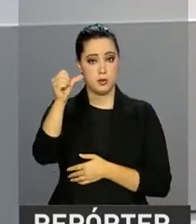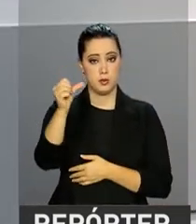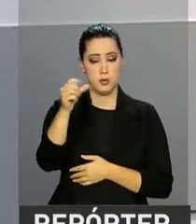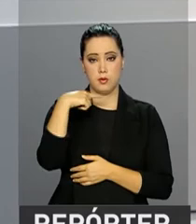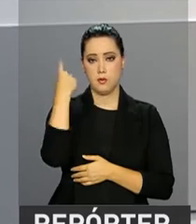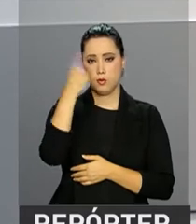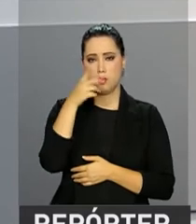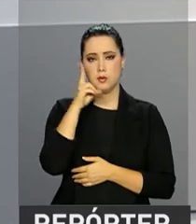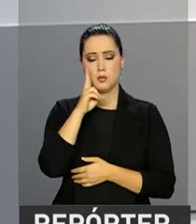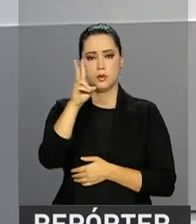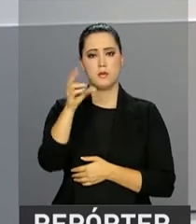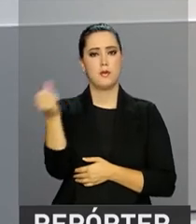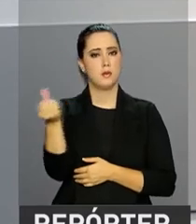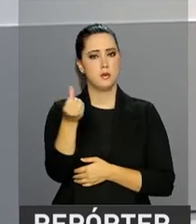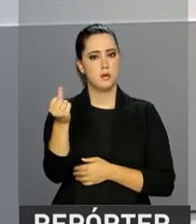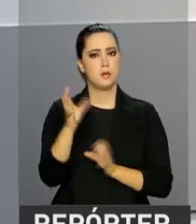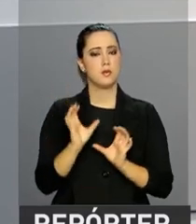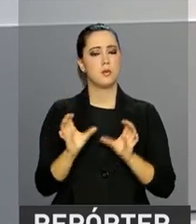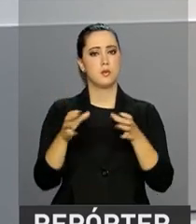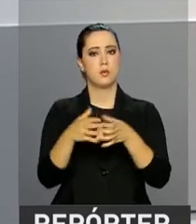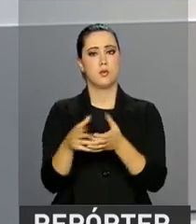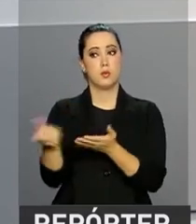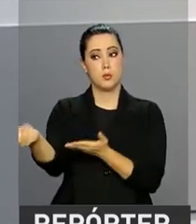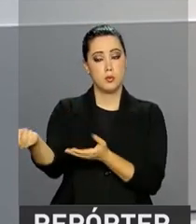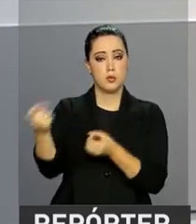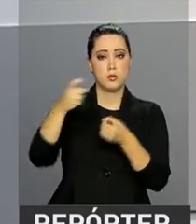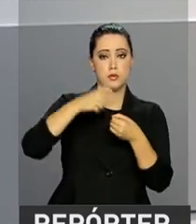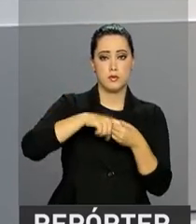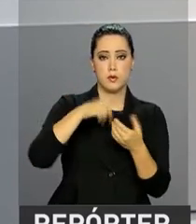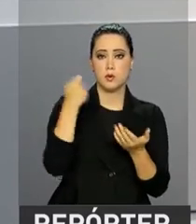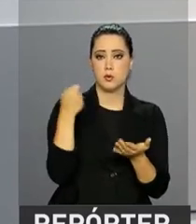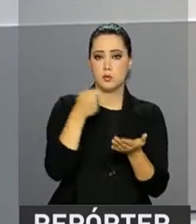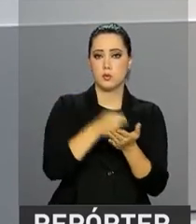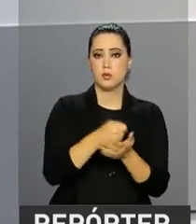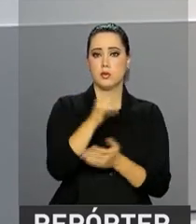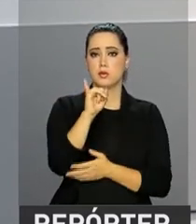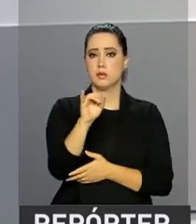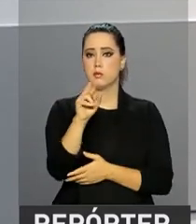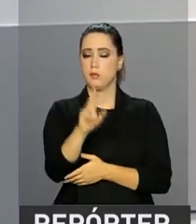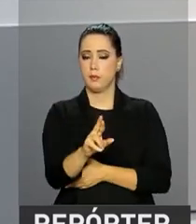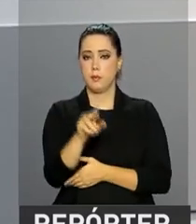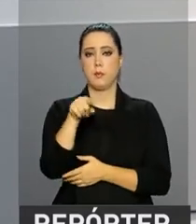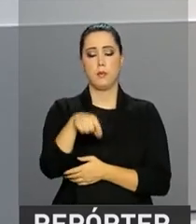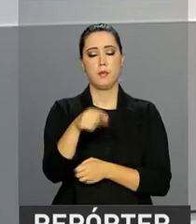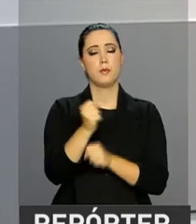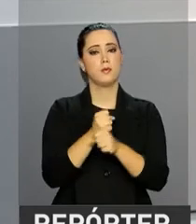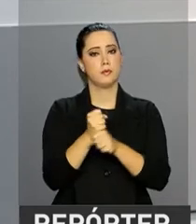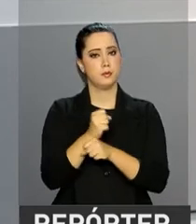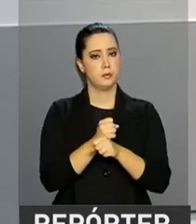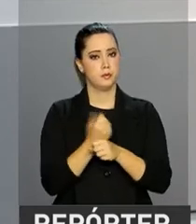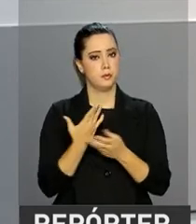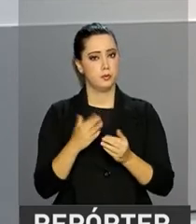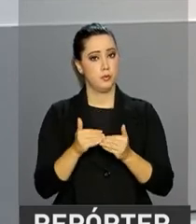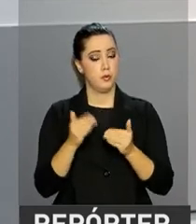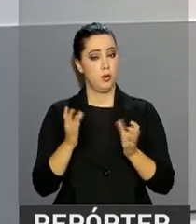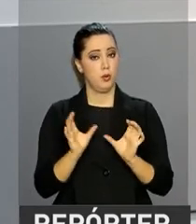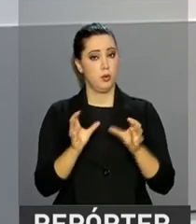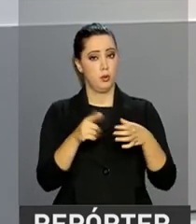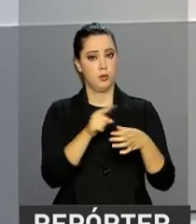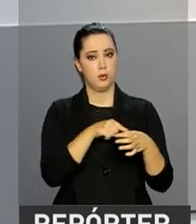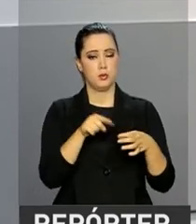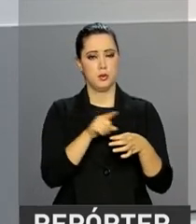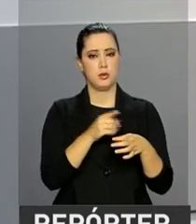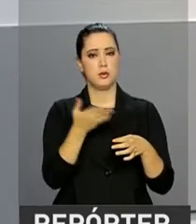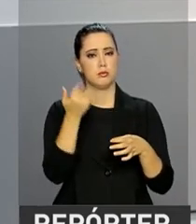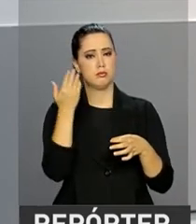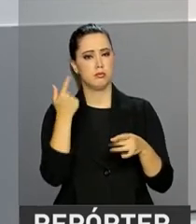a consulta ao sexto lote de restituição do imposto de renda pessoa física 2007 o lote tem também restituições